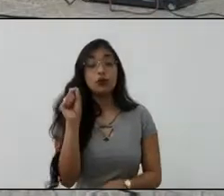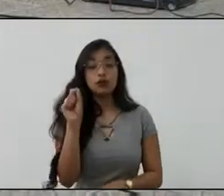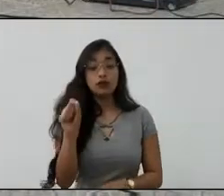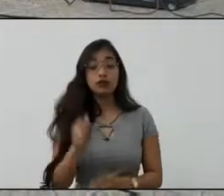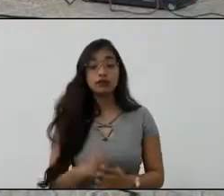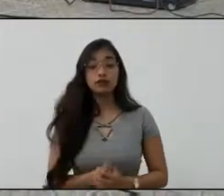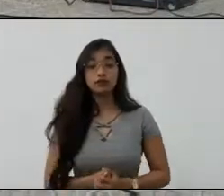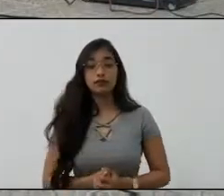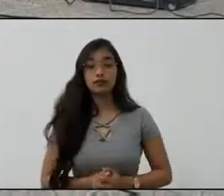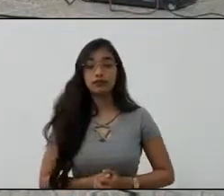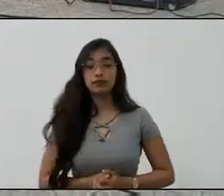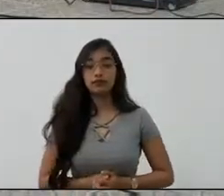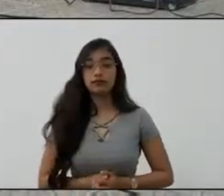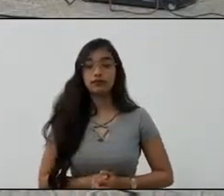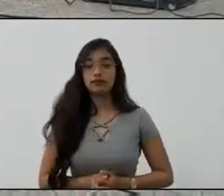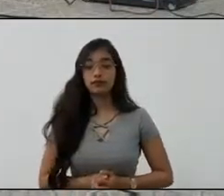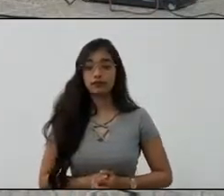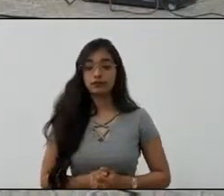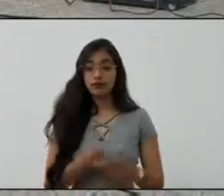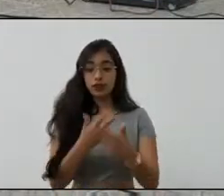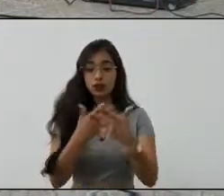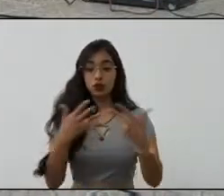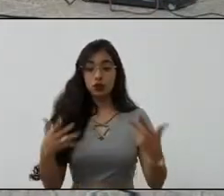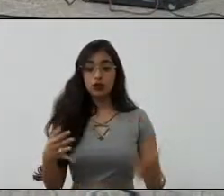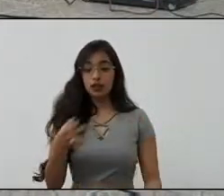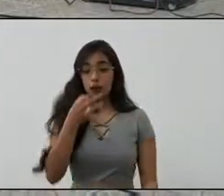Desculpe, irmão, pelo tempo, viu? Mas só mais uns minutinhos.